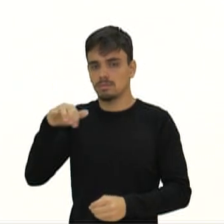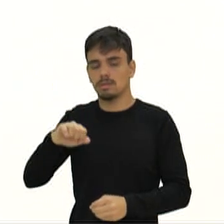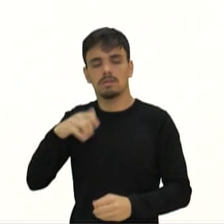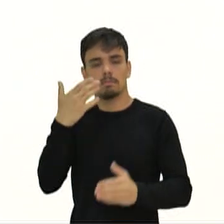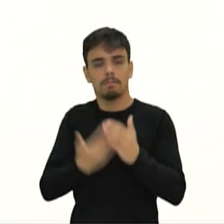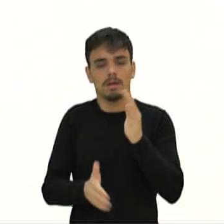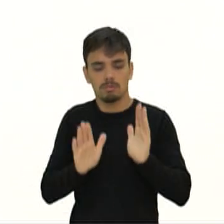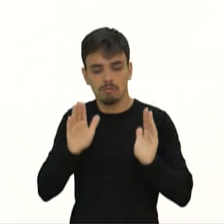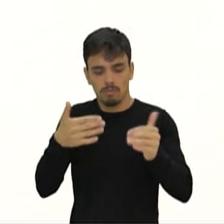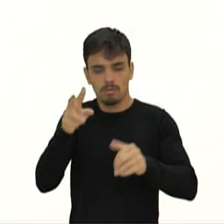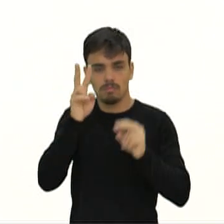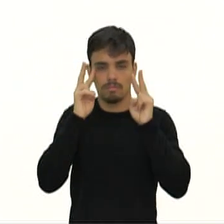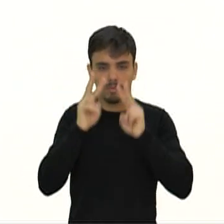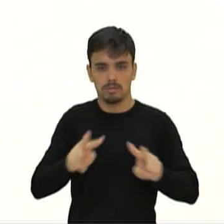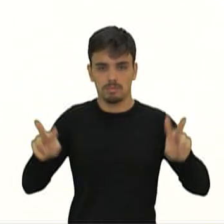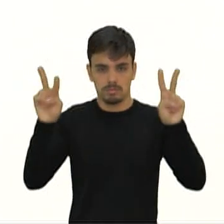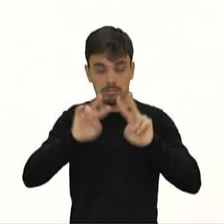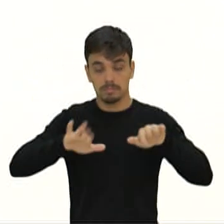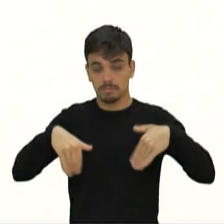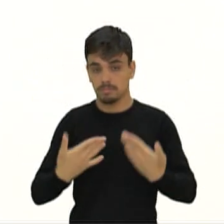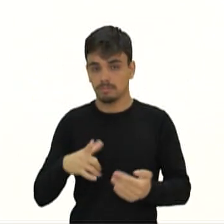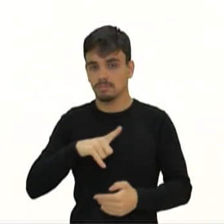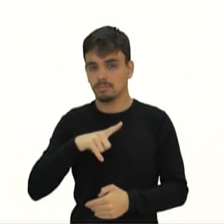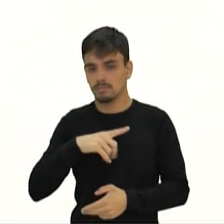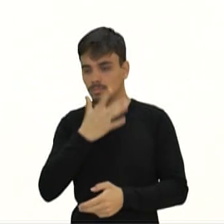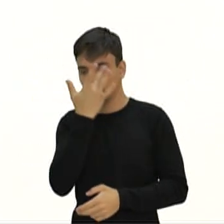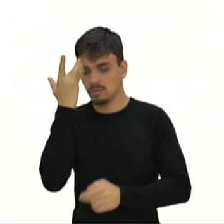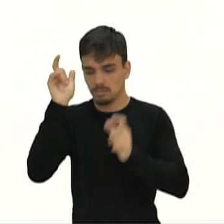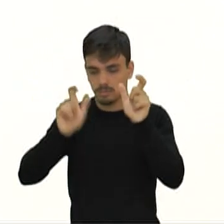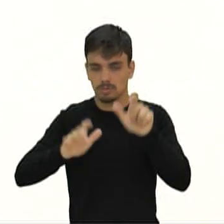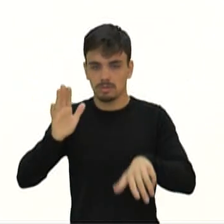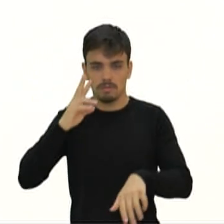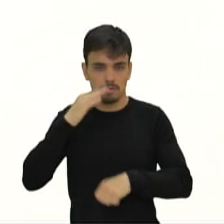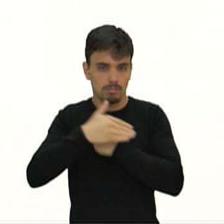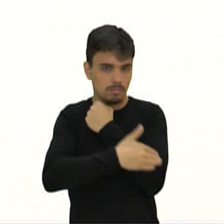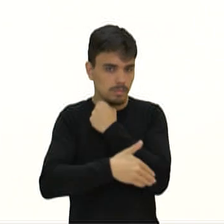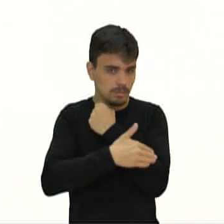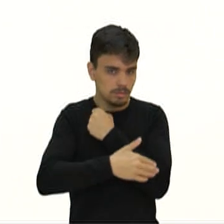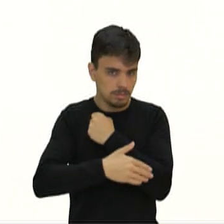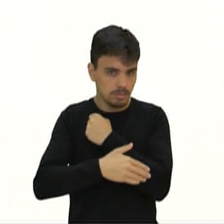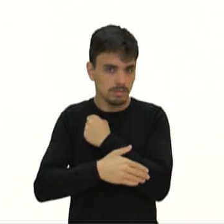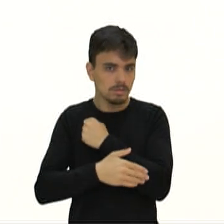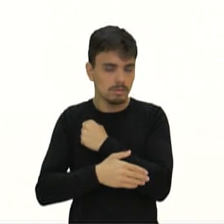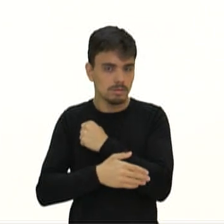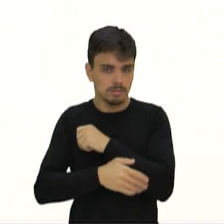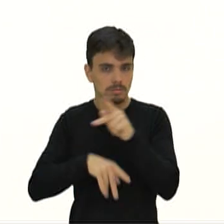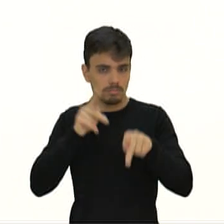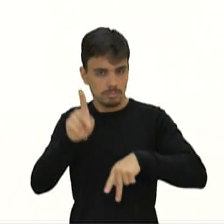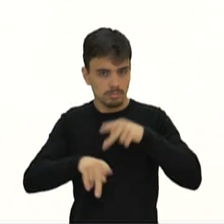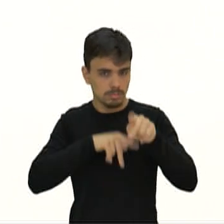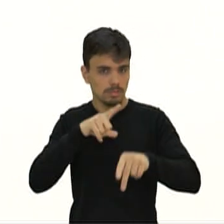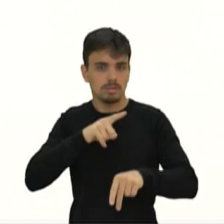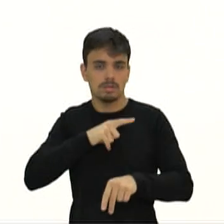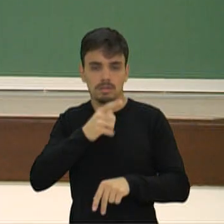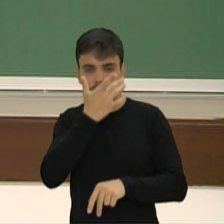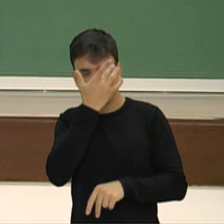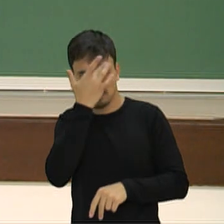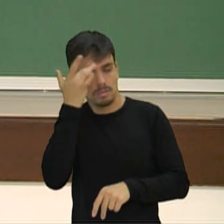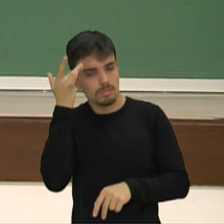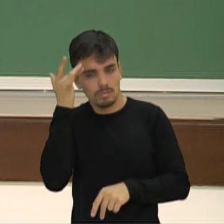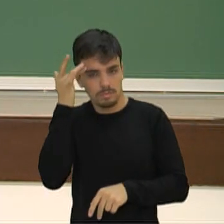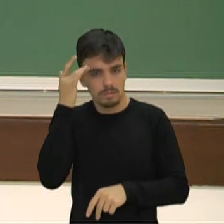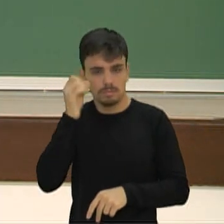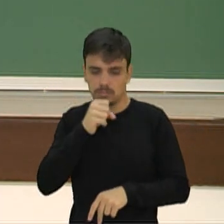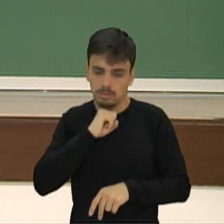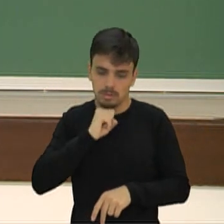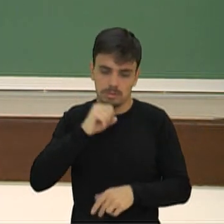foco visual. E assim, para quem já viu algumas praças públicas, geralmente você vê pessoas idosas assim lendo jornais. E geralmente